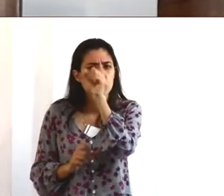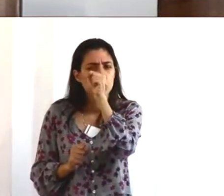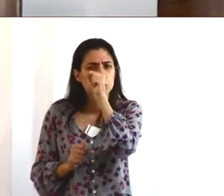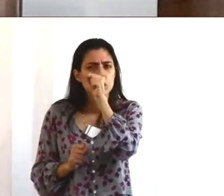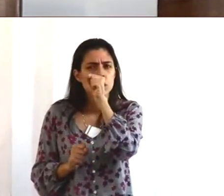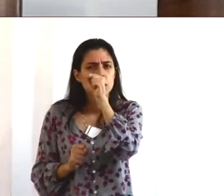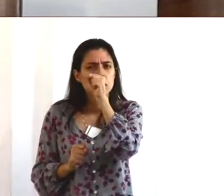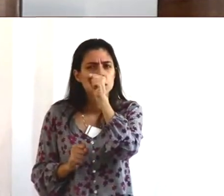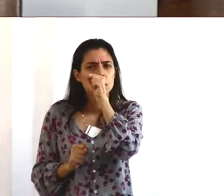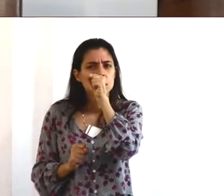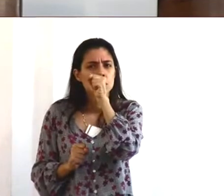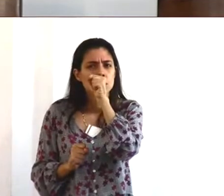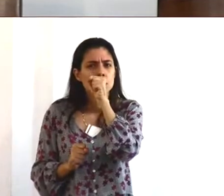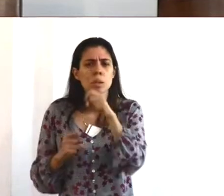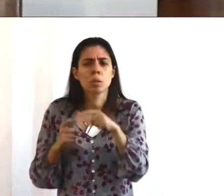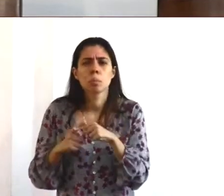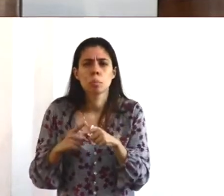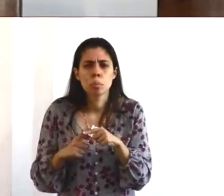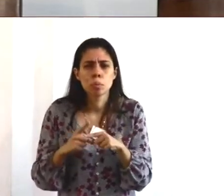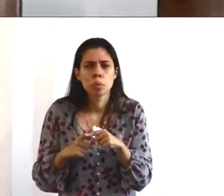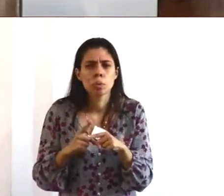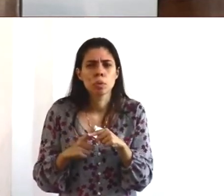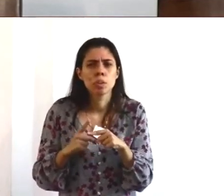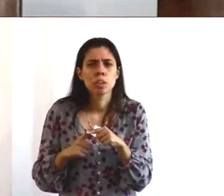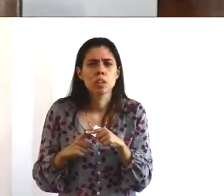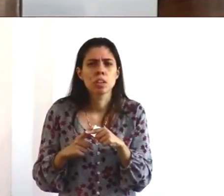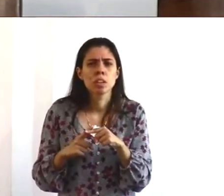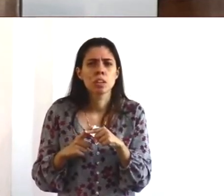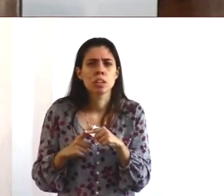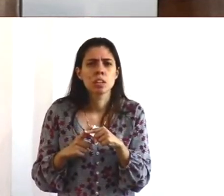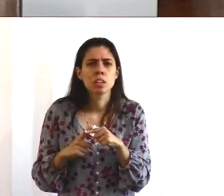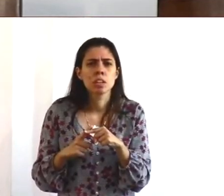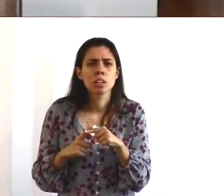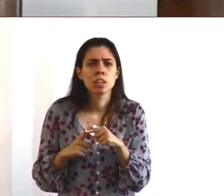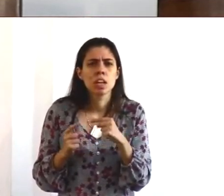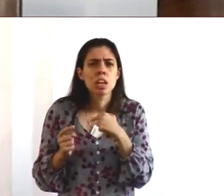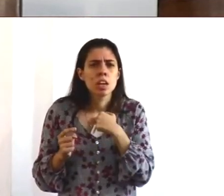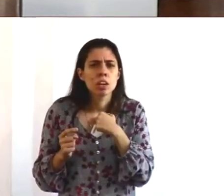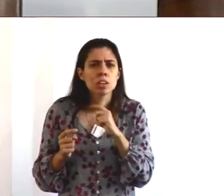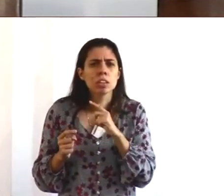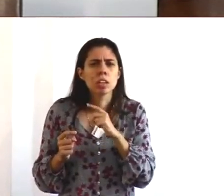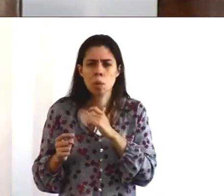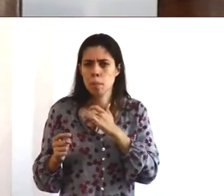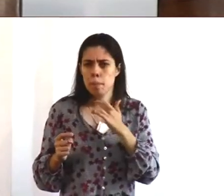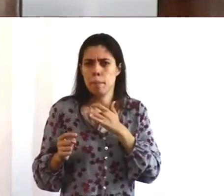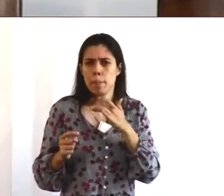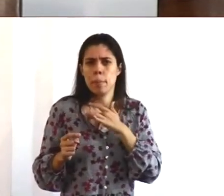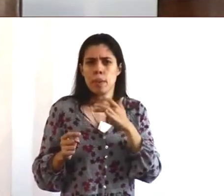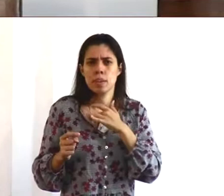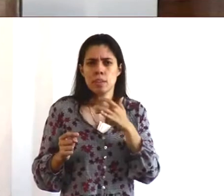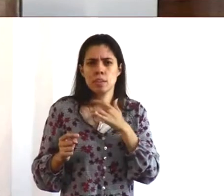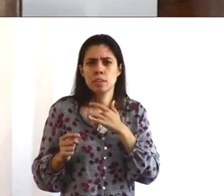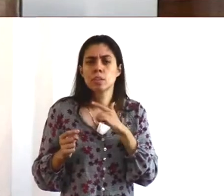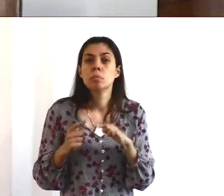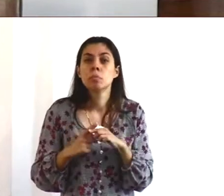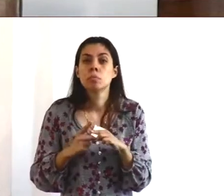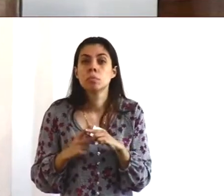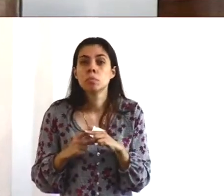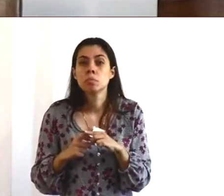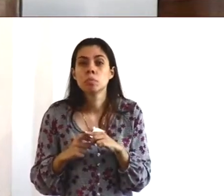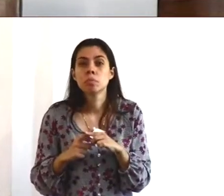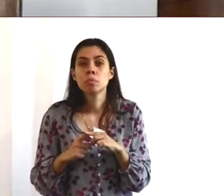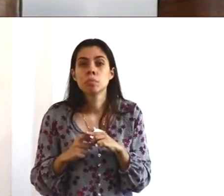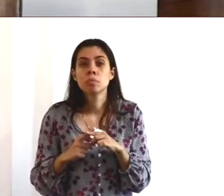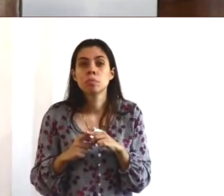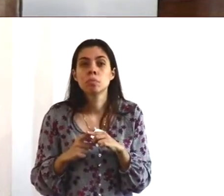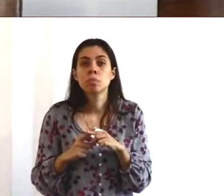que eu preciso, por quê? Porque eu tenho medo? Por quê?